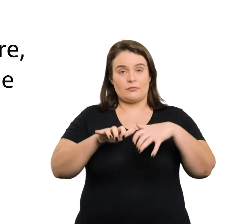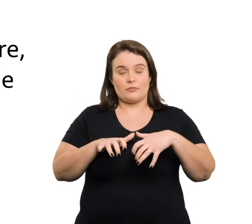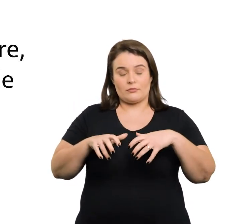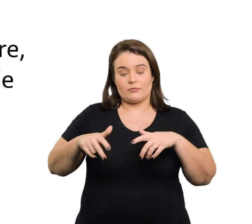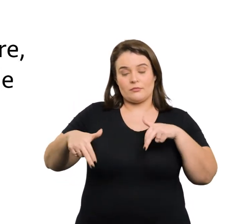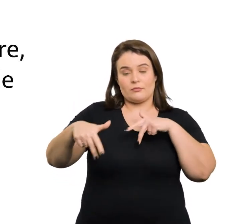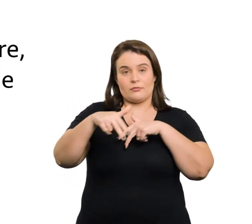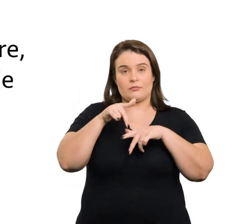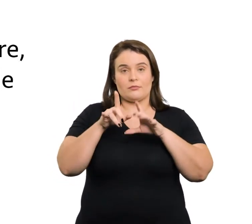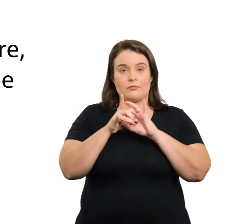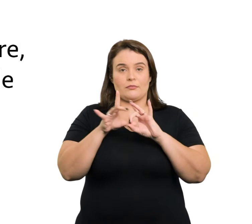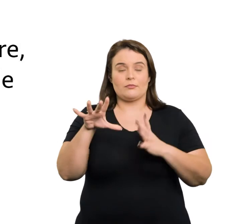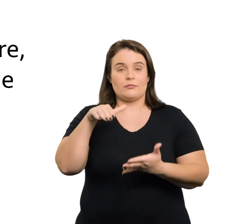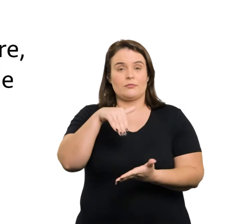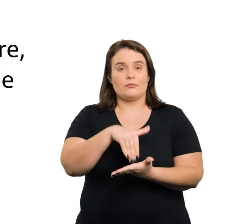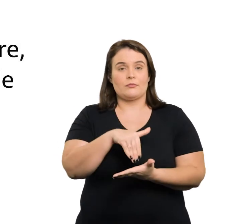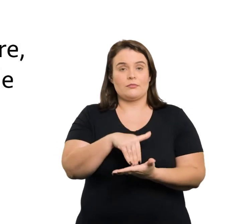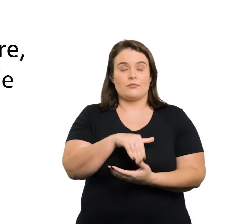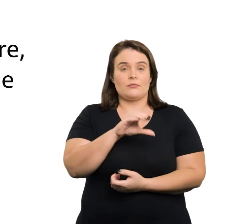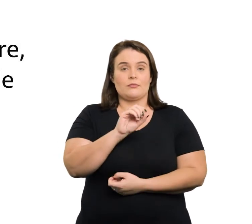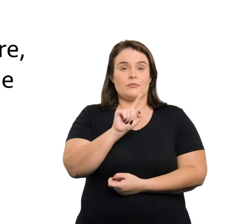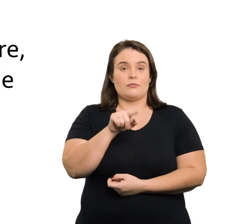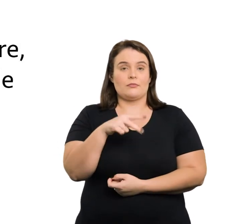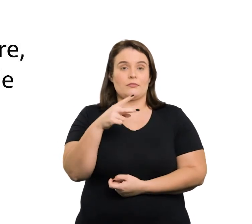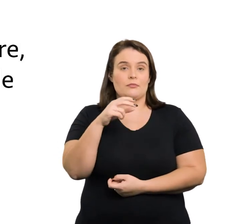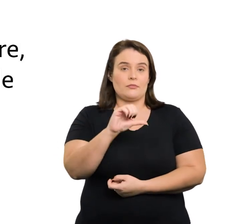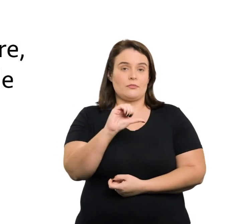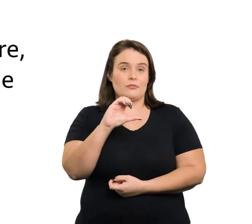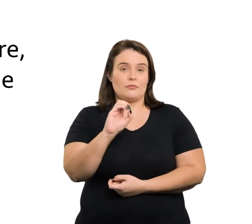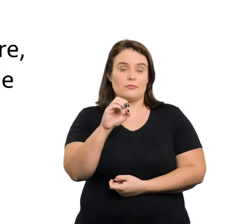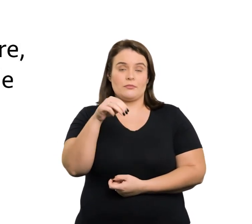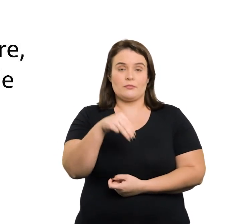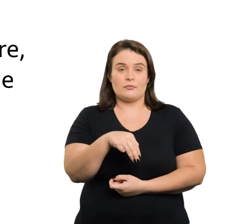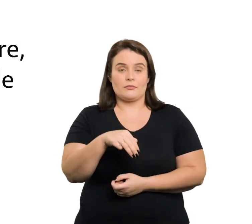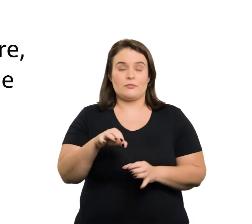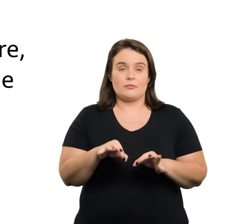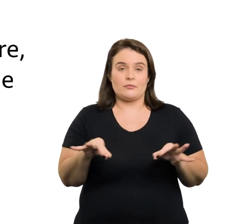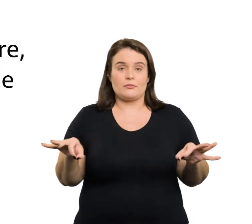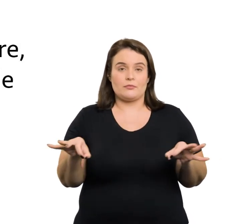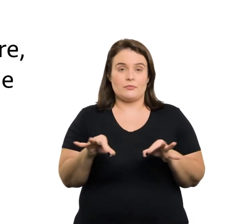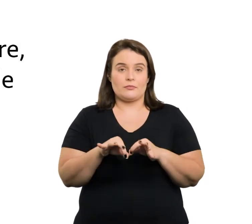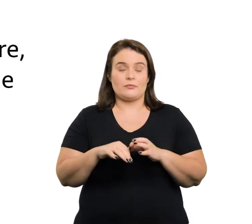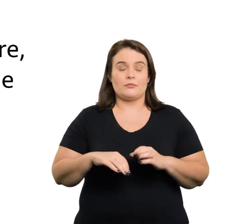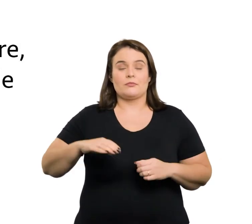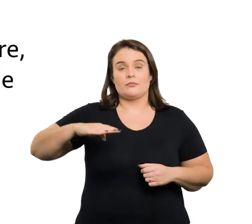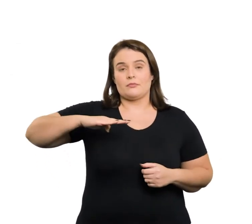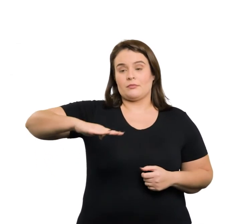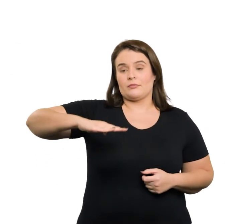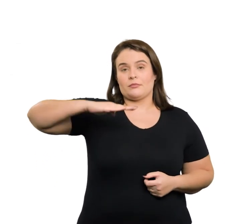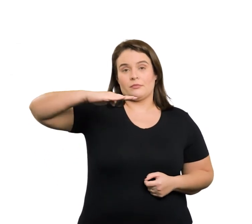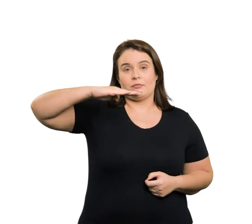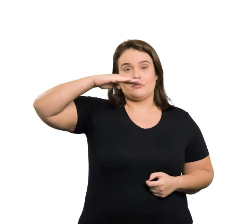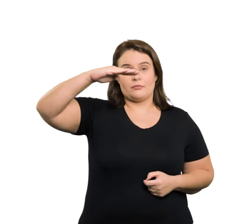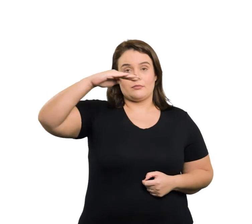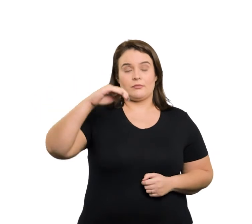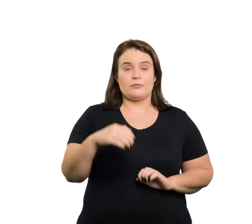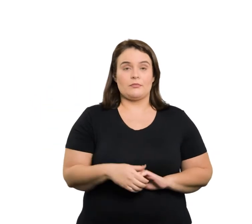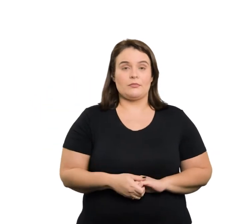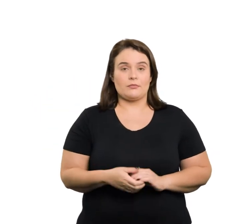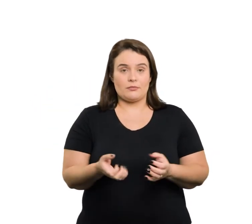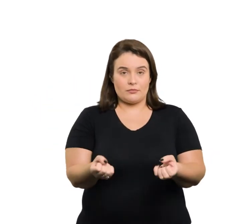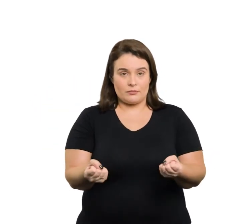na área de circulação livre, que é, no mínimo, de 0,90 metro de largura, e as